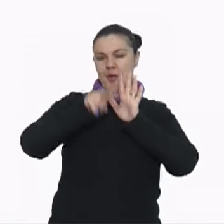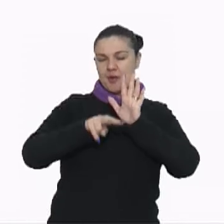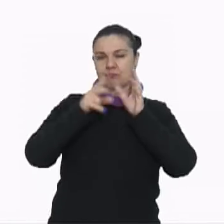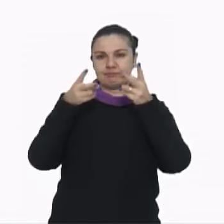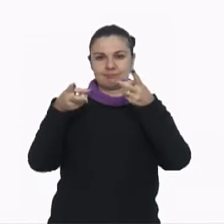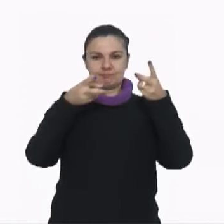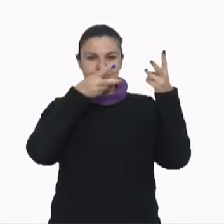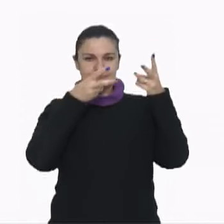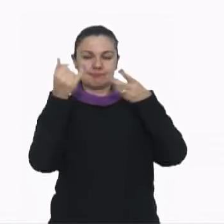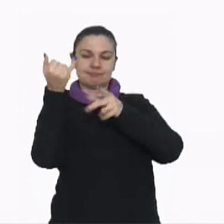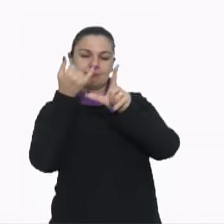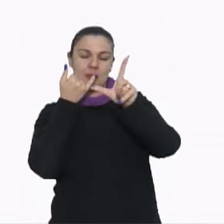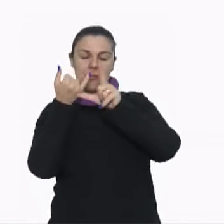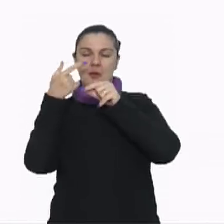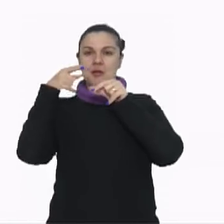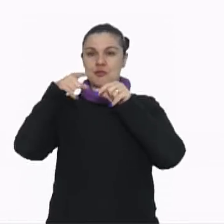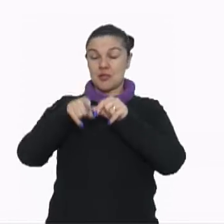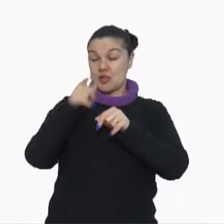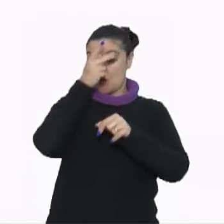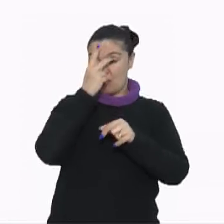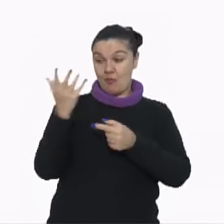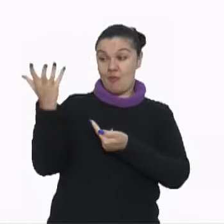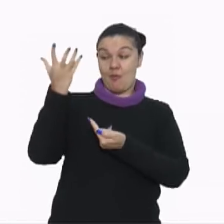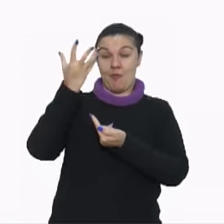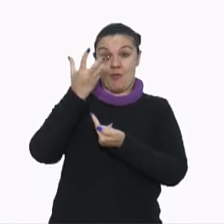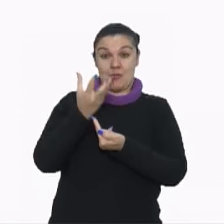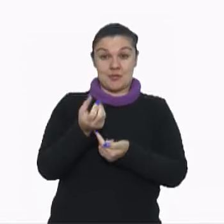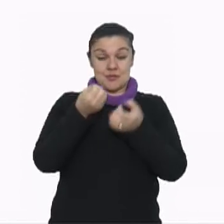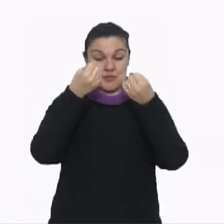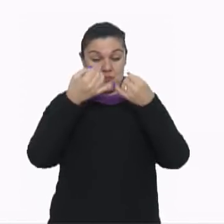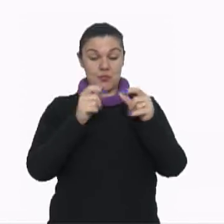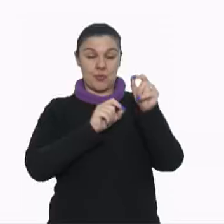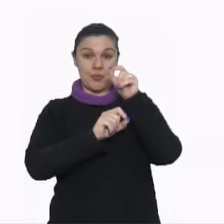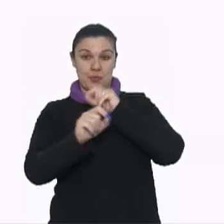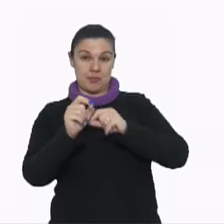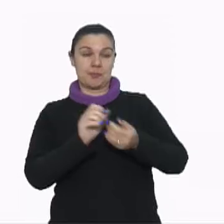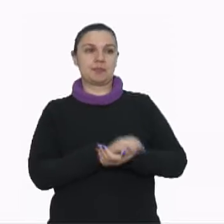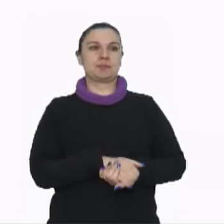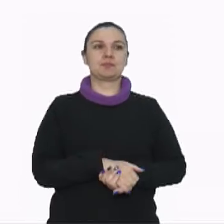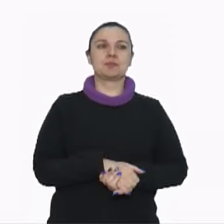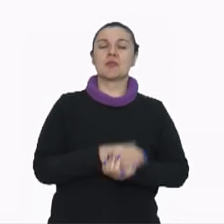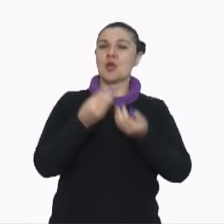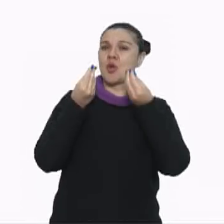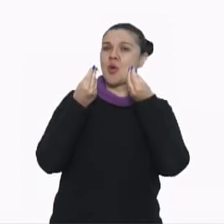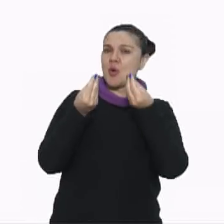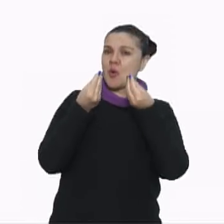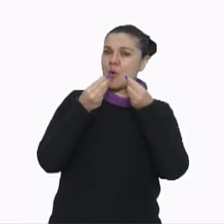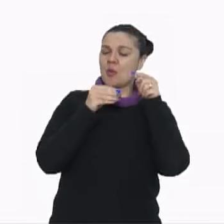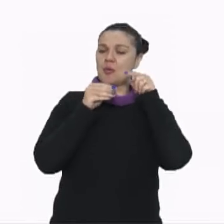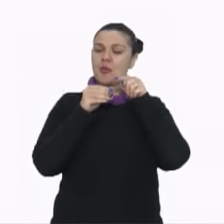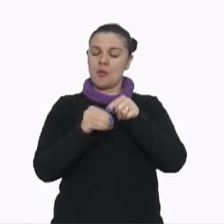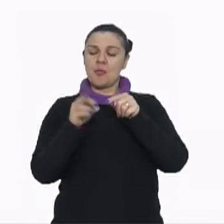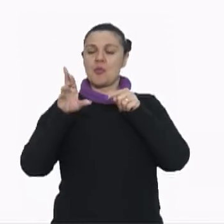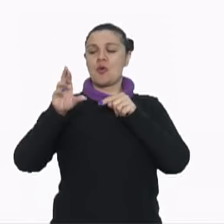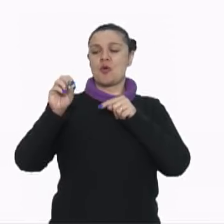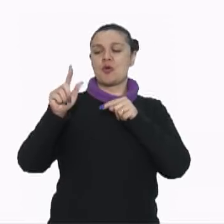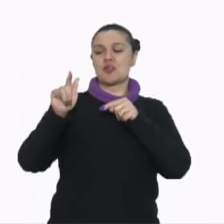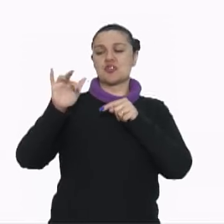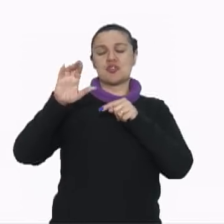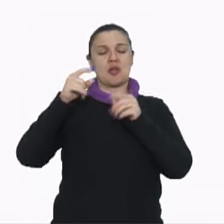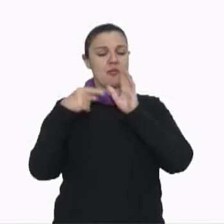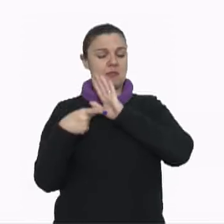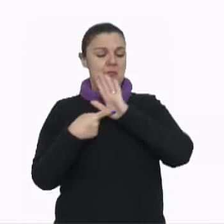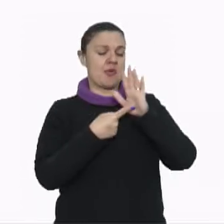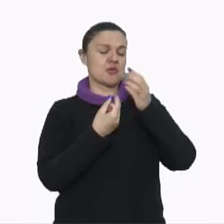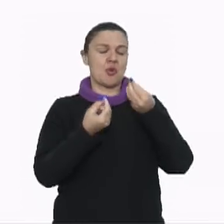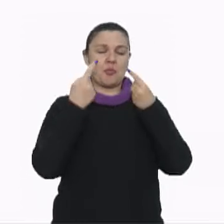artista propõe, que está ali, está na alternativa. Como que o Rogério Borges traz para nós a maneira de ler imagem,